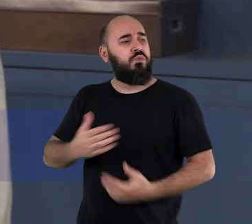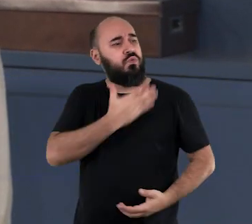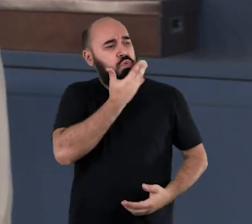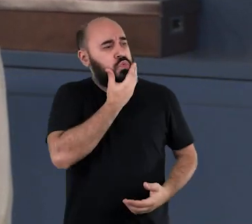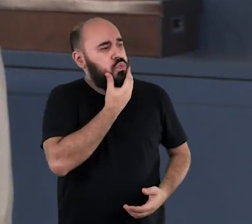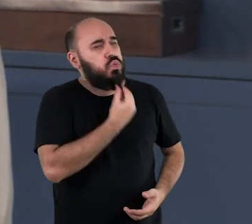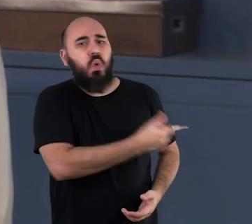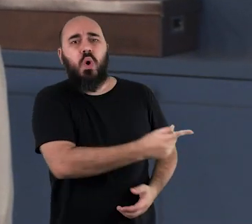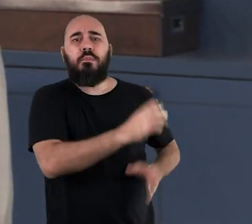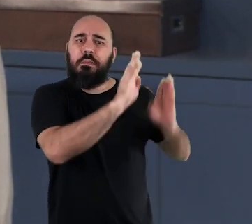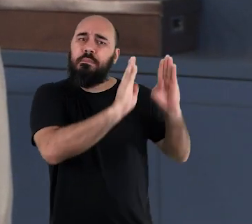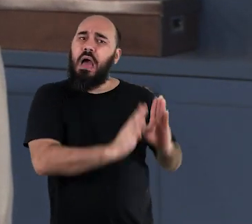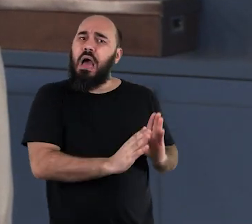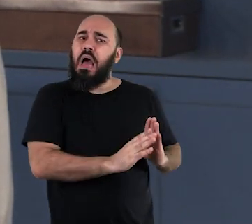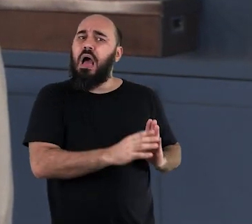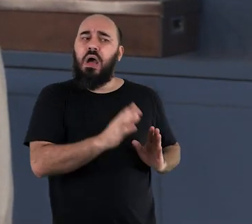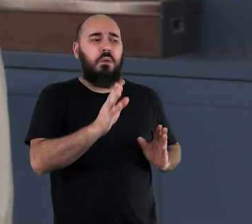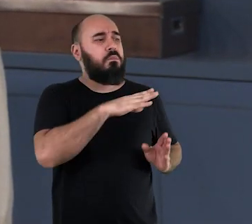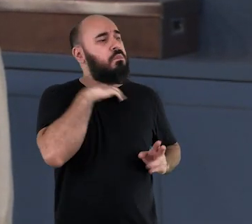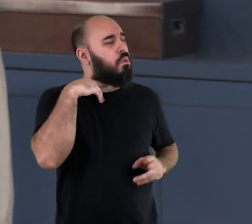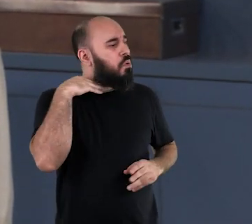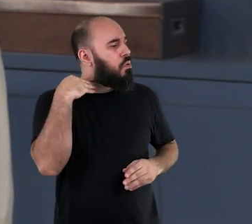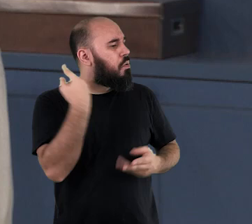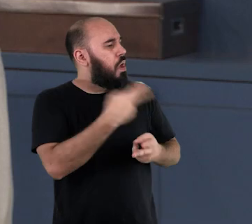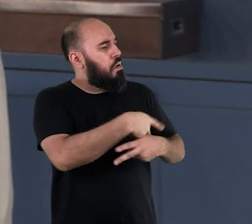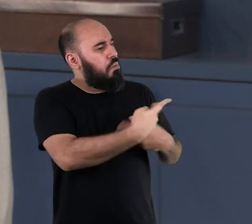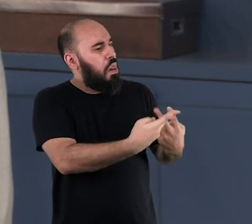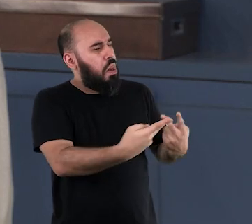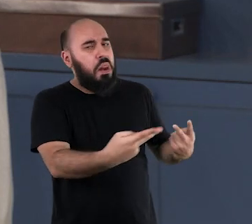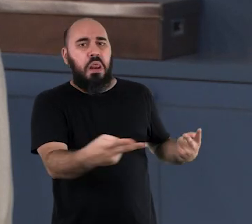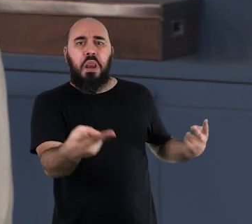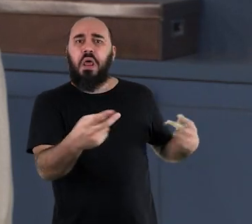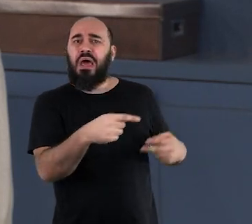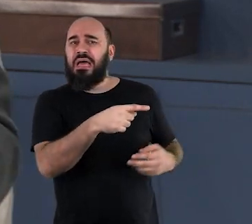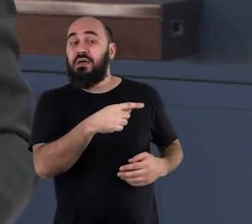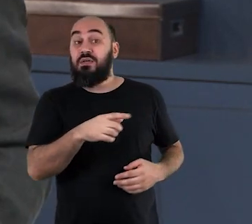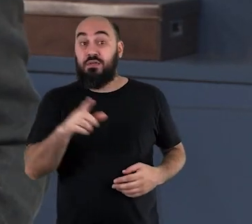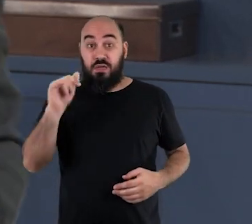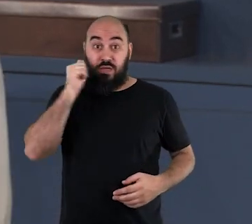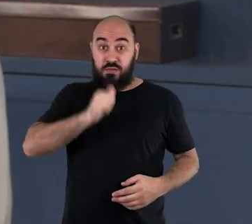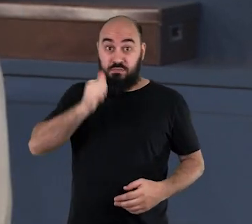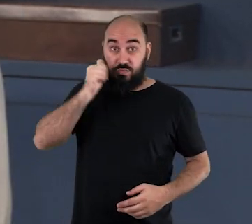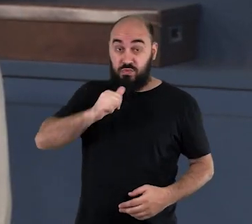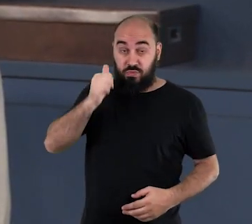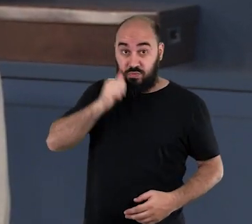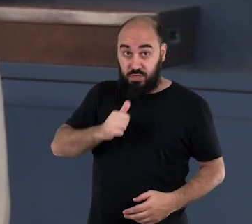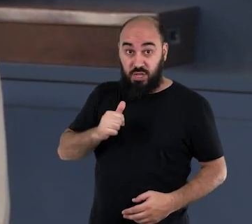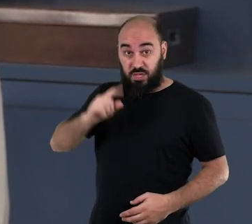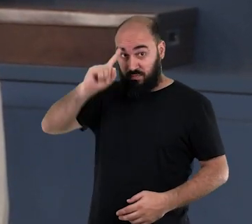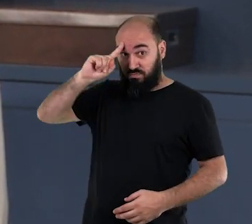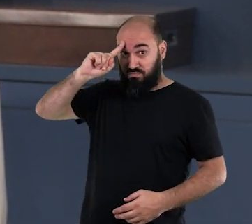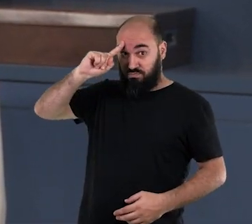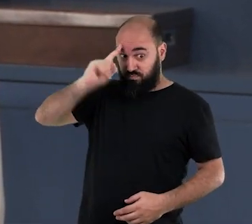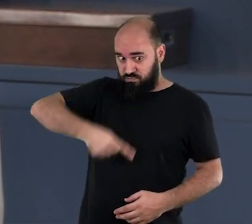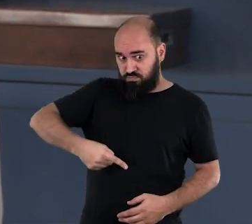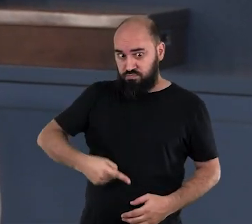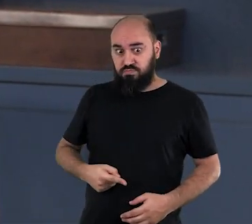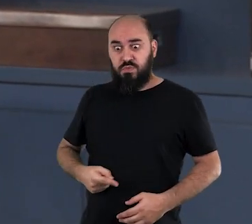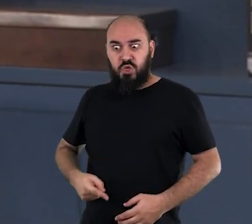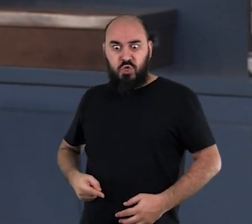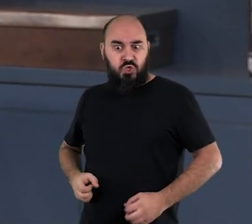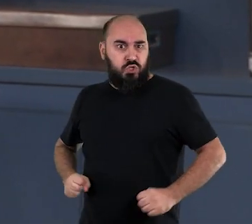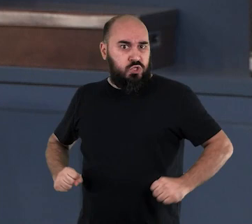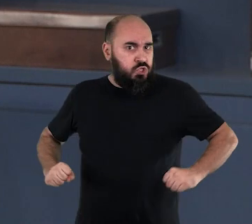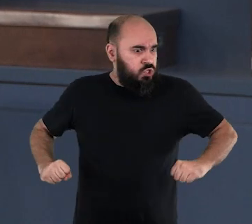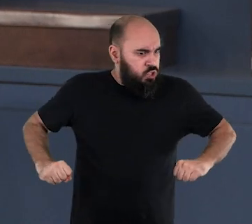envergonhados, presos e mortos, então Jezabel, a autoritária, ela enviou